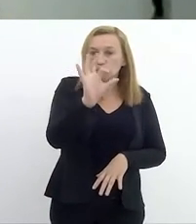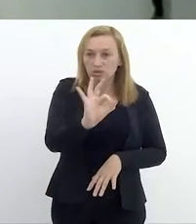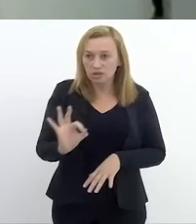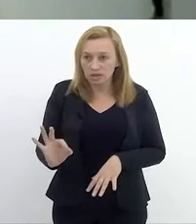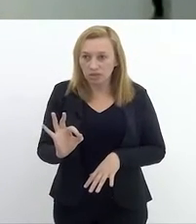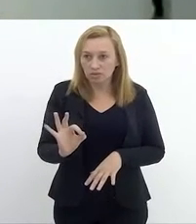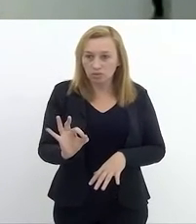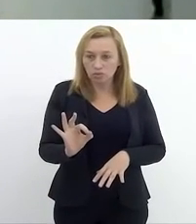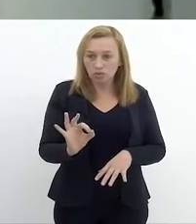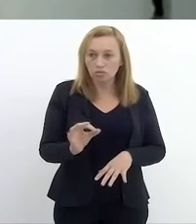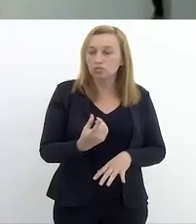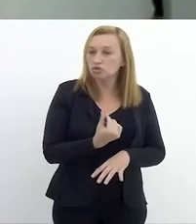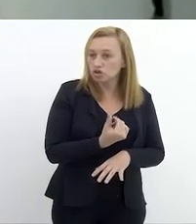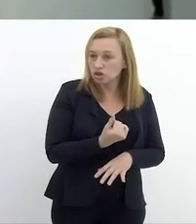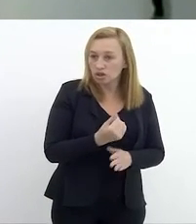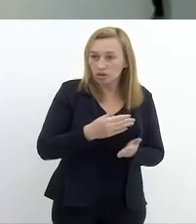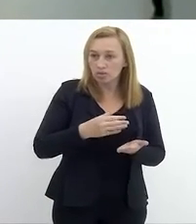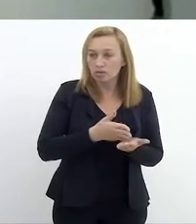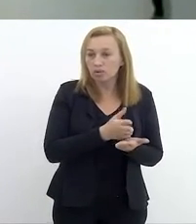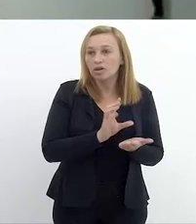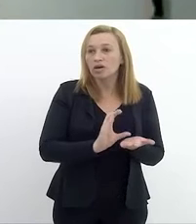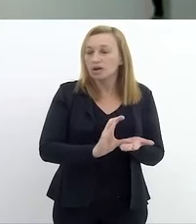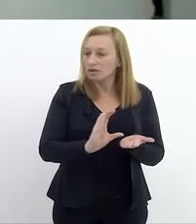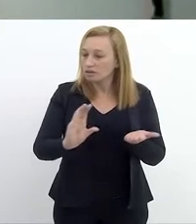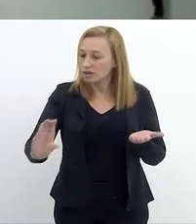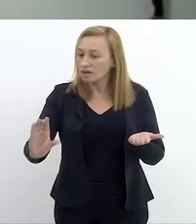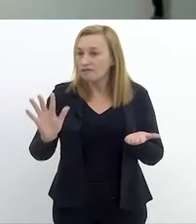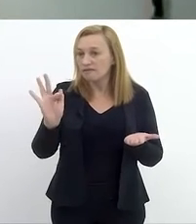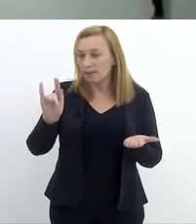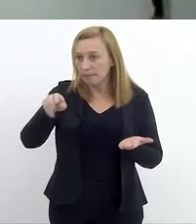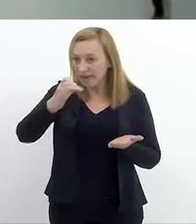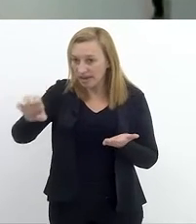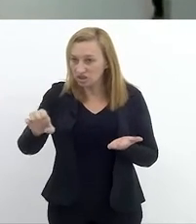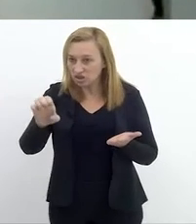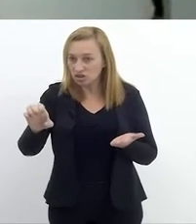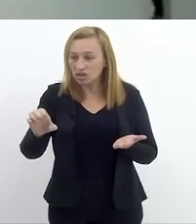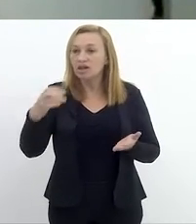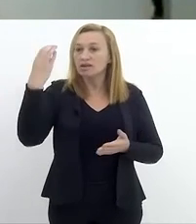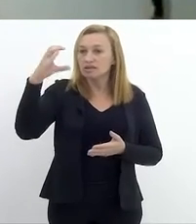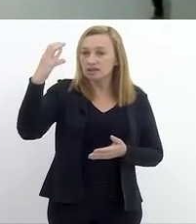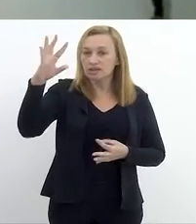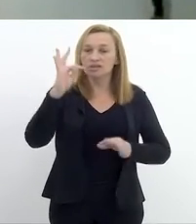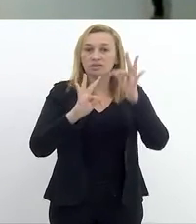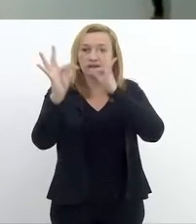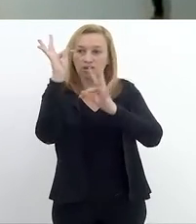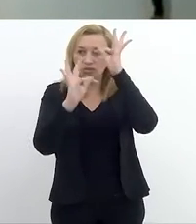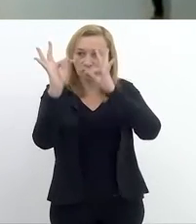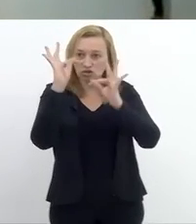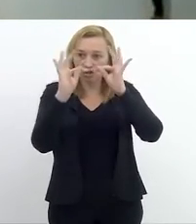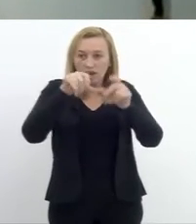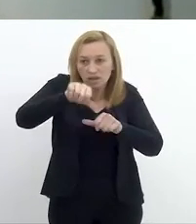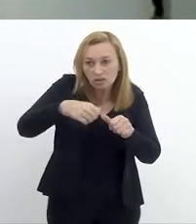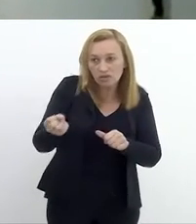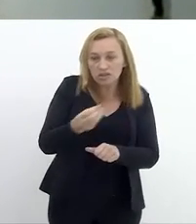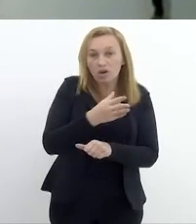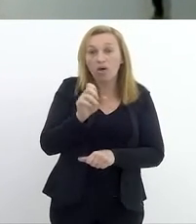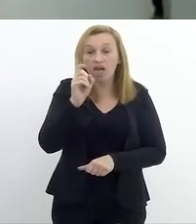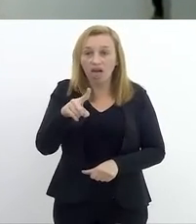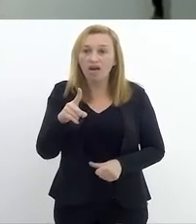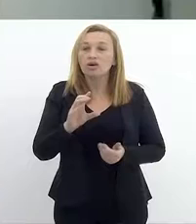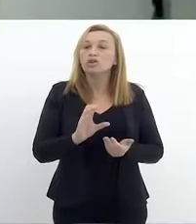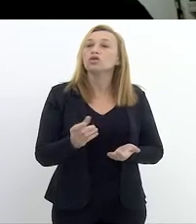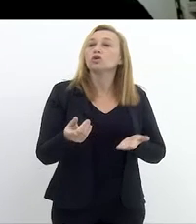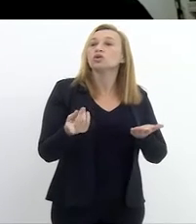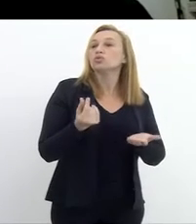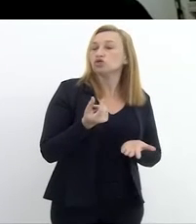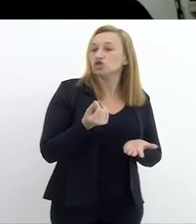Estado do Rio de Janeiro, 2% da receita tributária líquida do Estado é destinado à FAPERJ para as ações